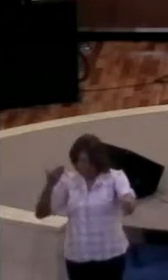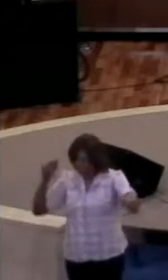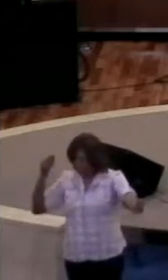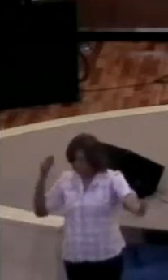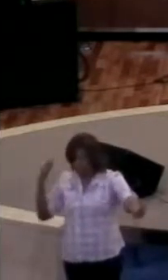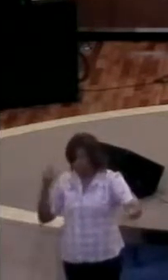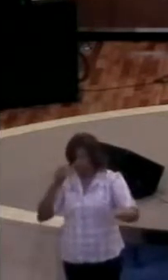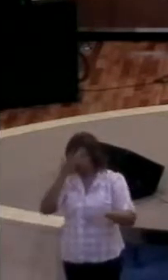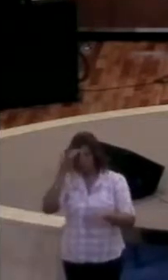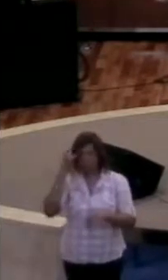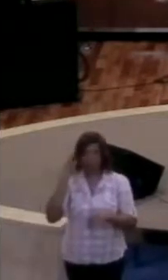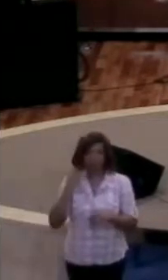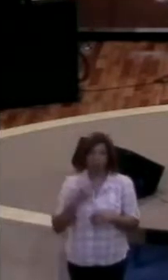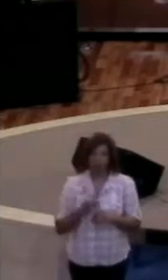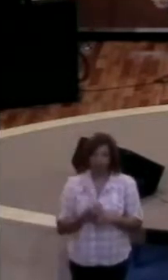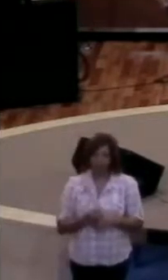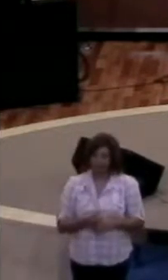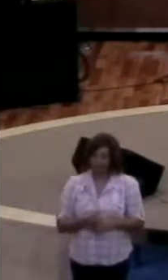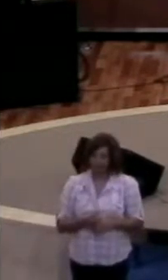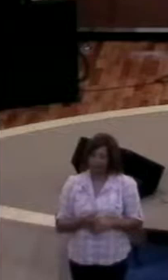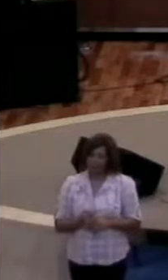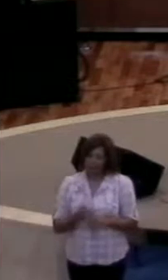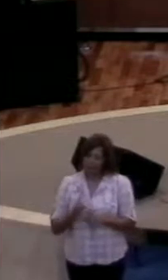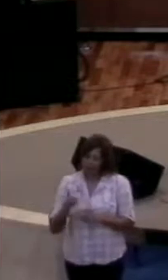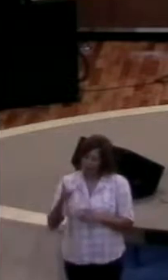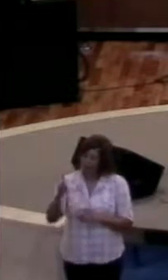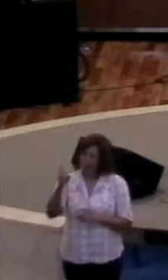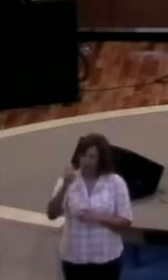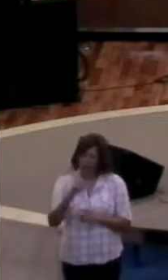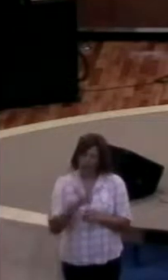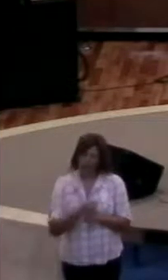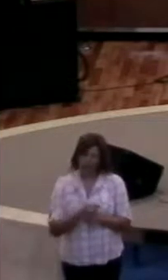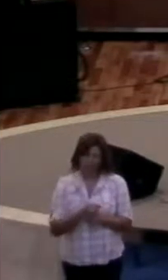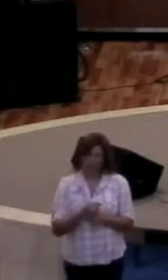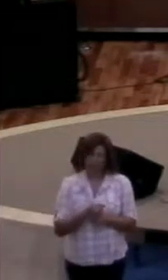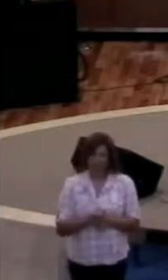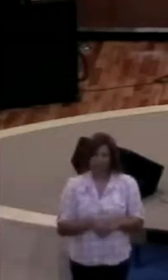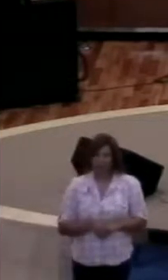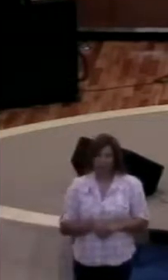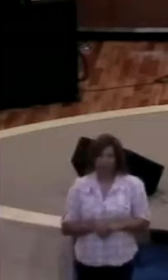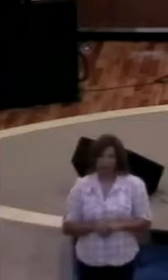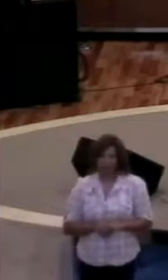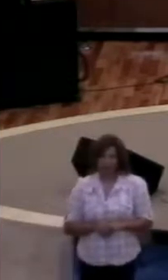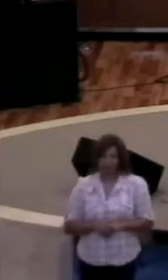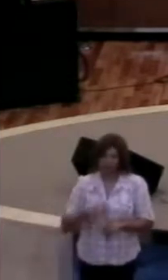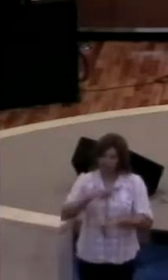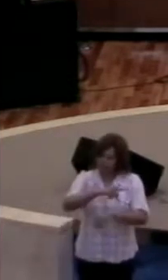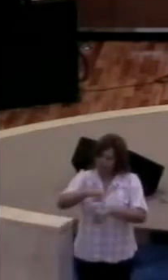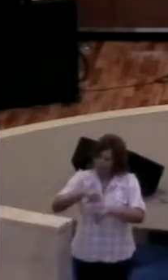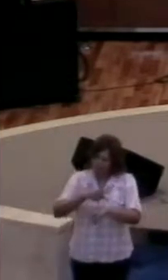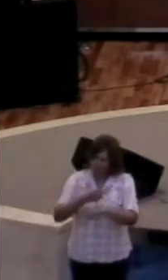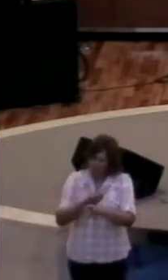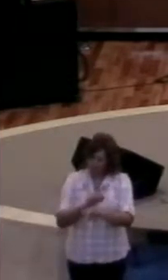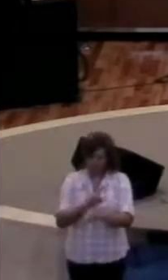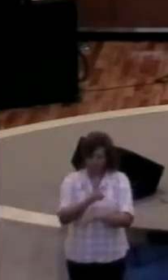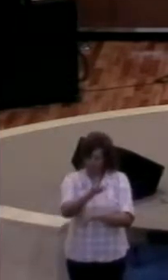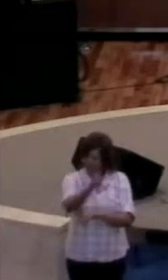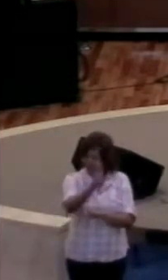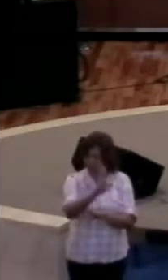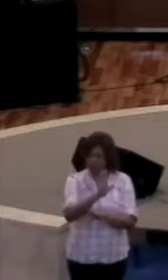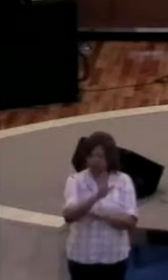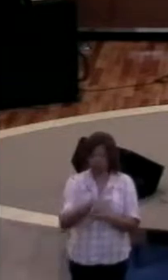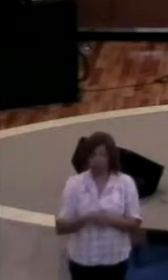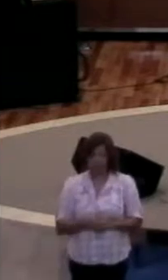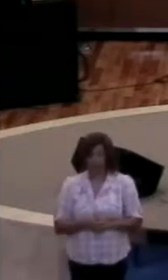aqui, ligada a São João de Meriti, ou a Rio de Janeiro, era uma distância sim, mas não era um país tão longínquo, e eles vão, e